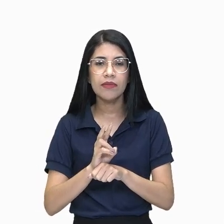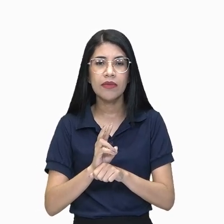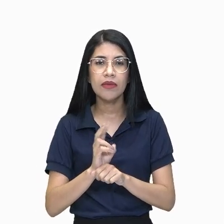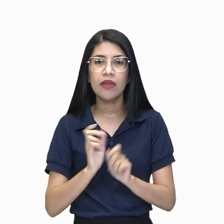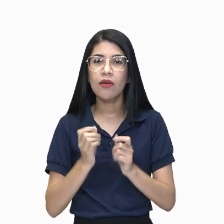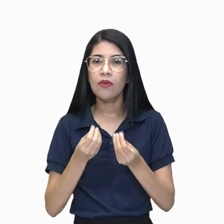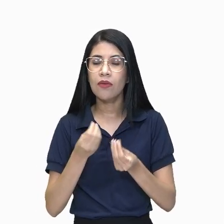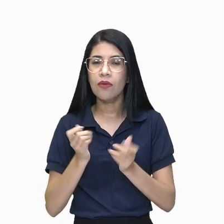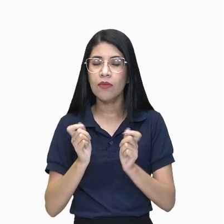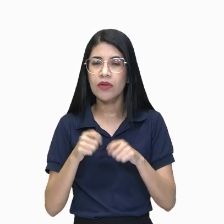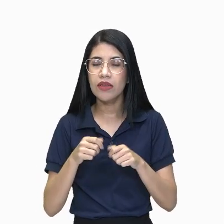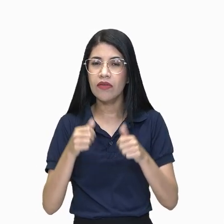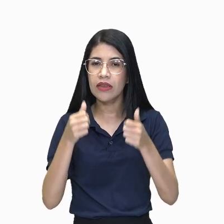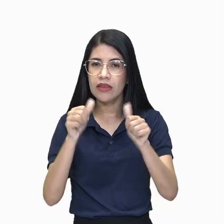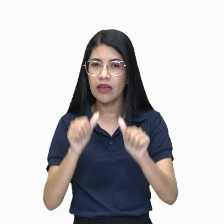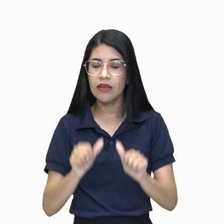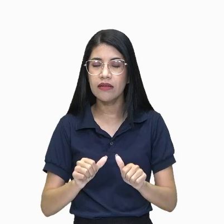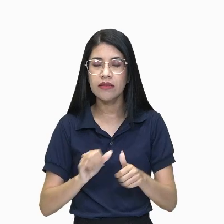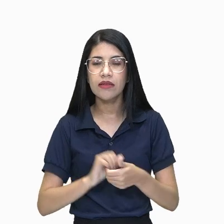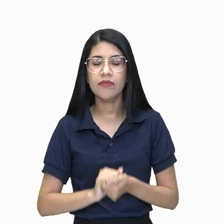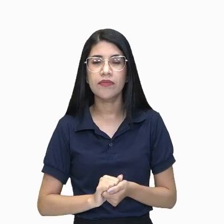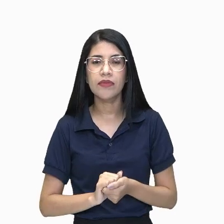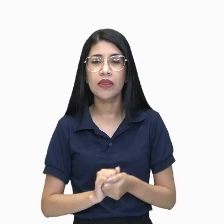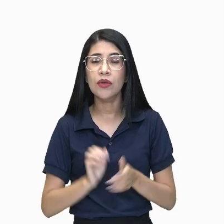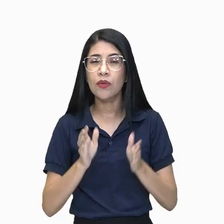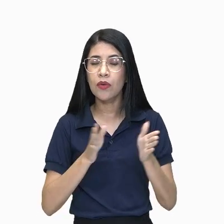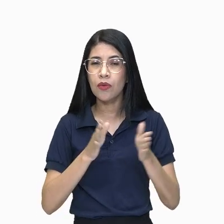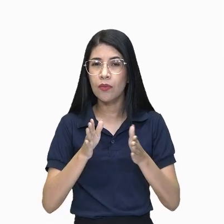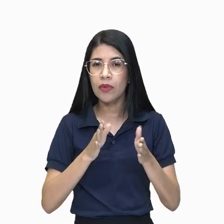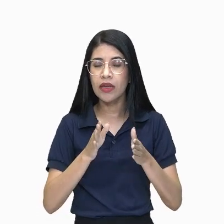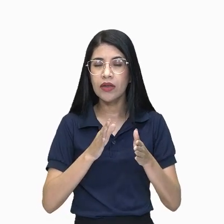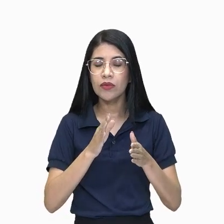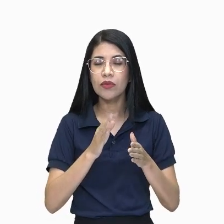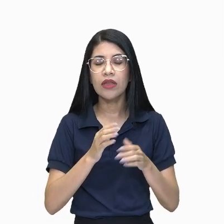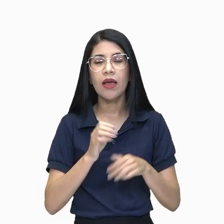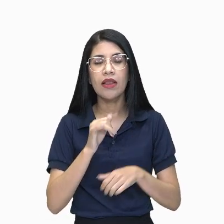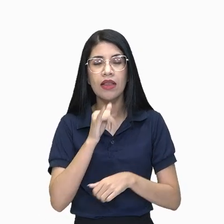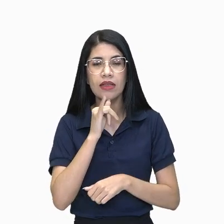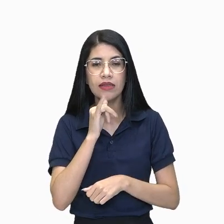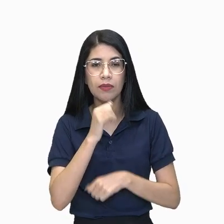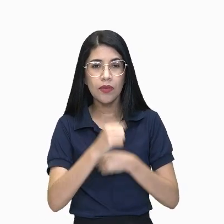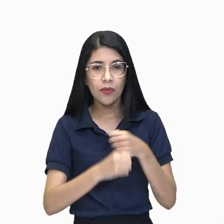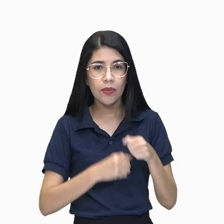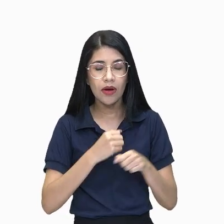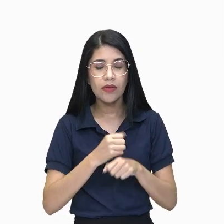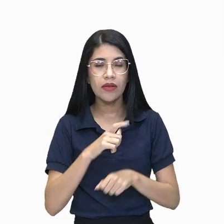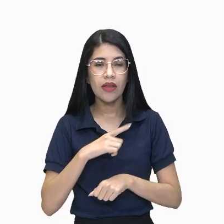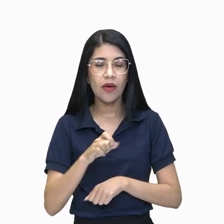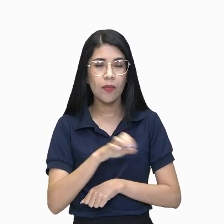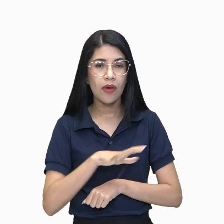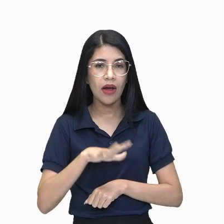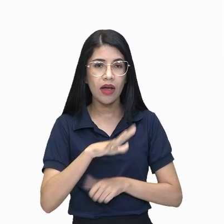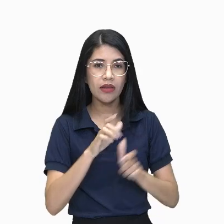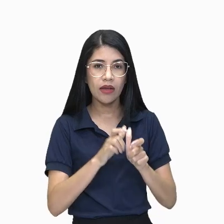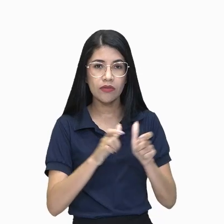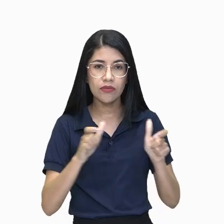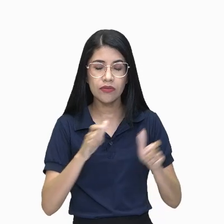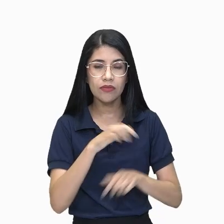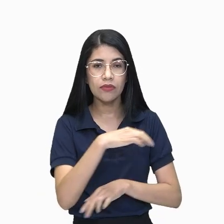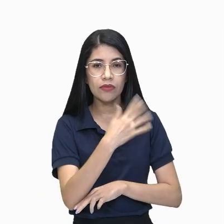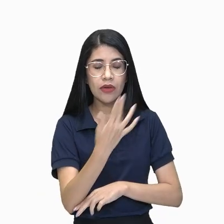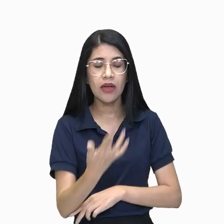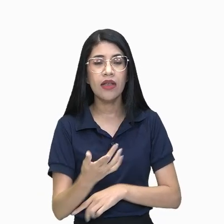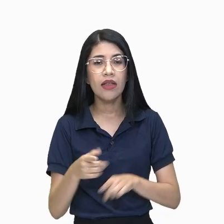analisar o desmatamento na Amazônia como uma função do tempo, onde a cada ano temos uma determinada área desmatada. E temos